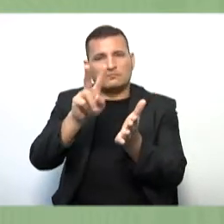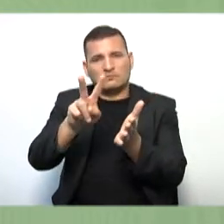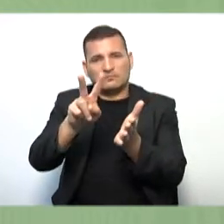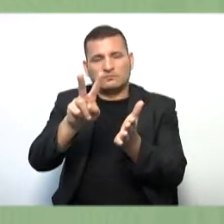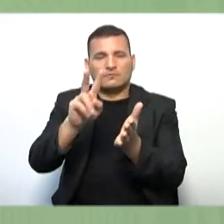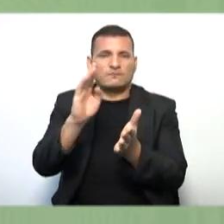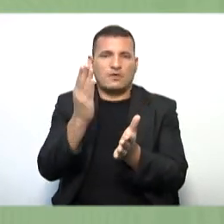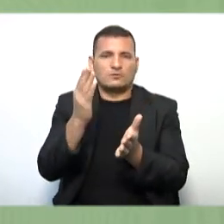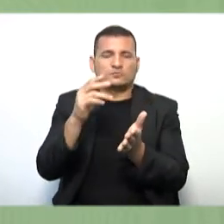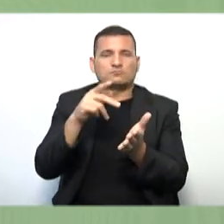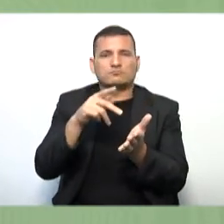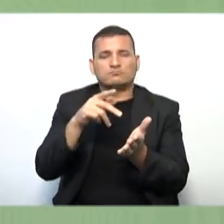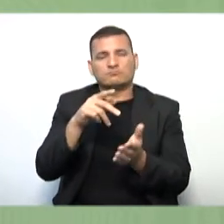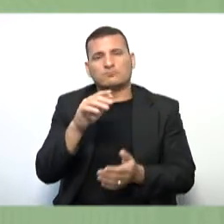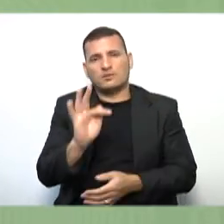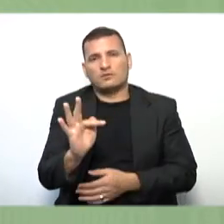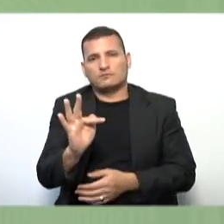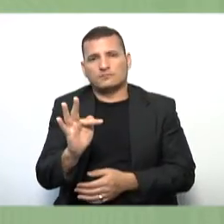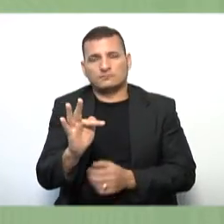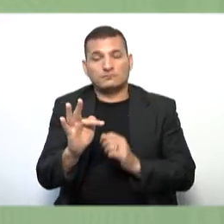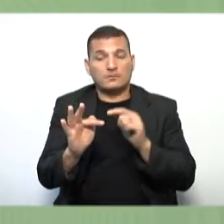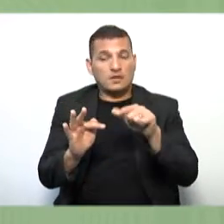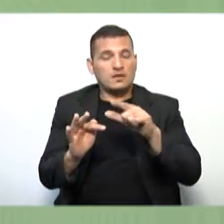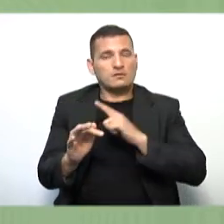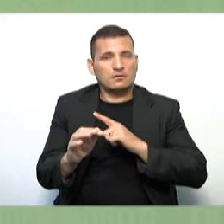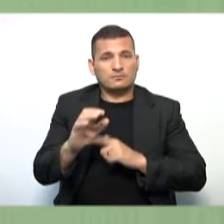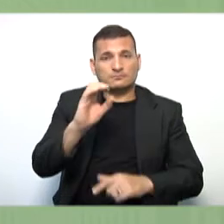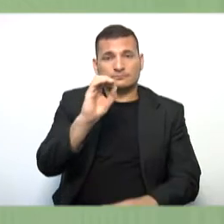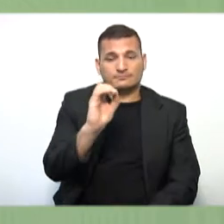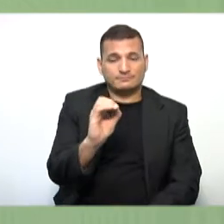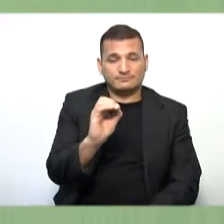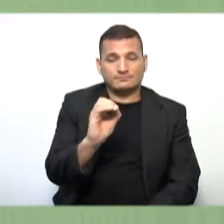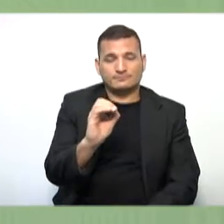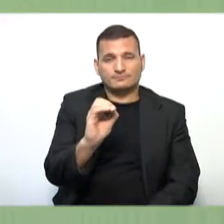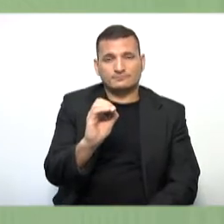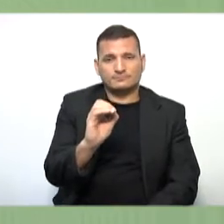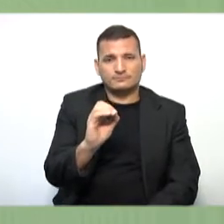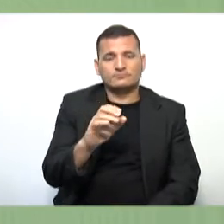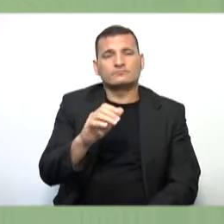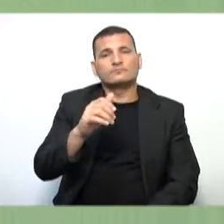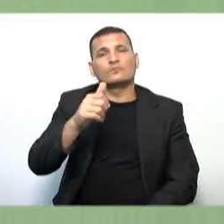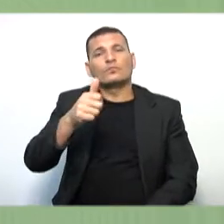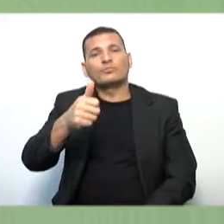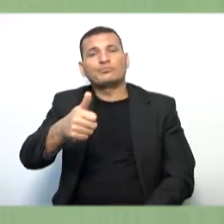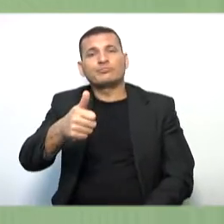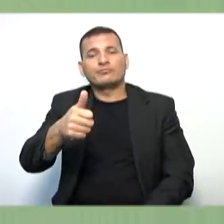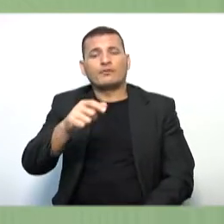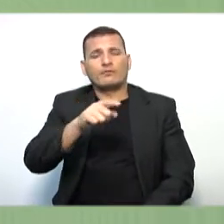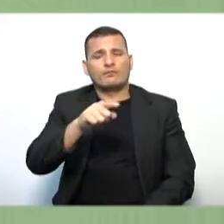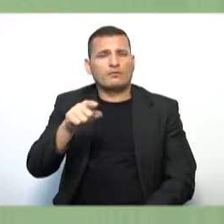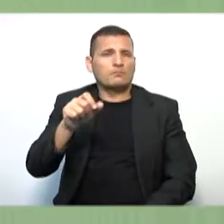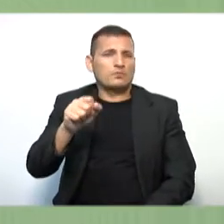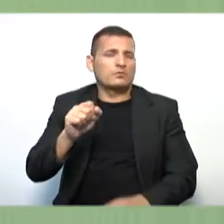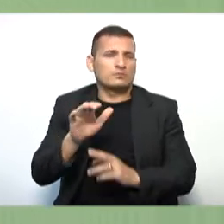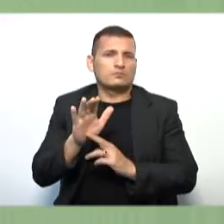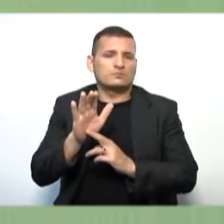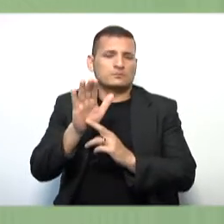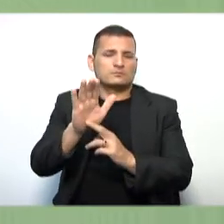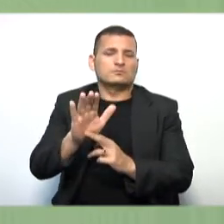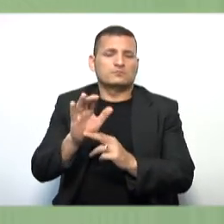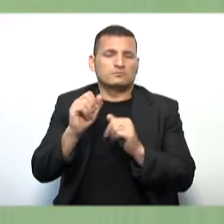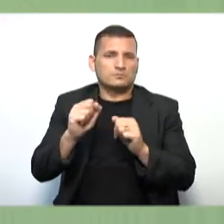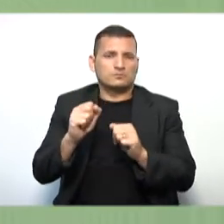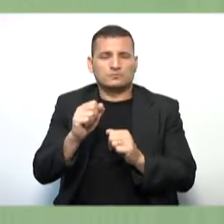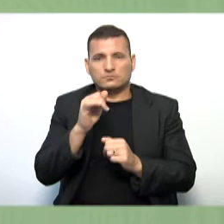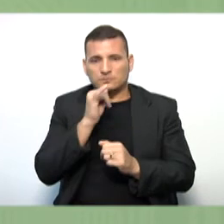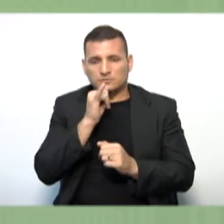dois valores, 0 ou 1. Então, ele pode representar aí de forma convencionada que,